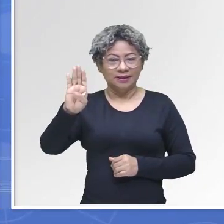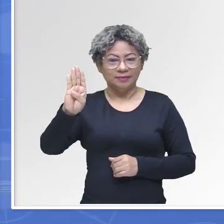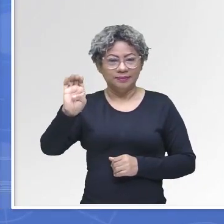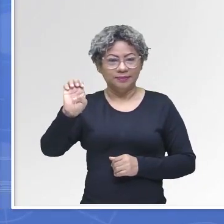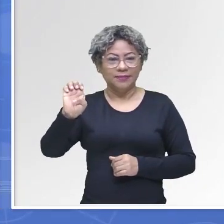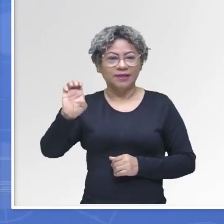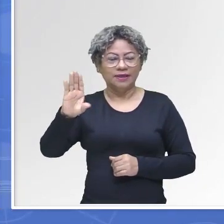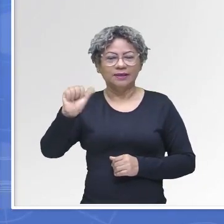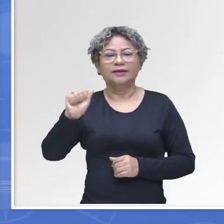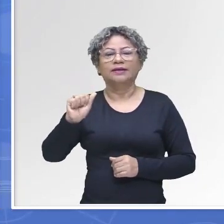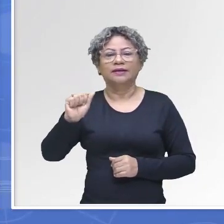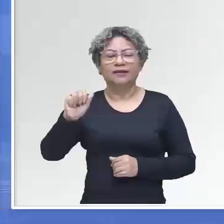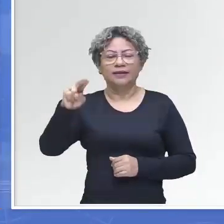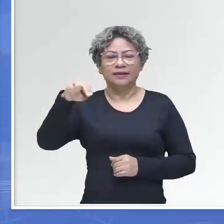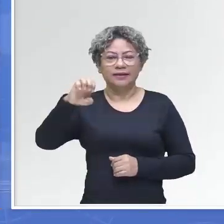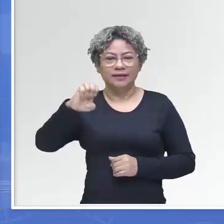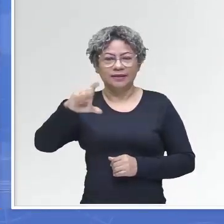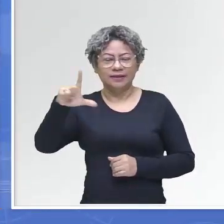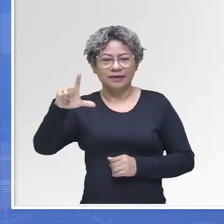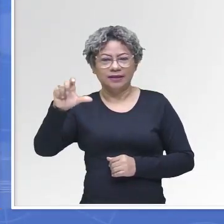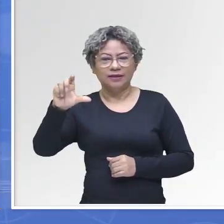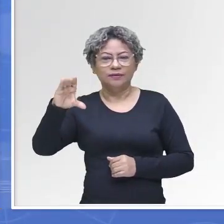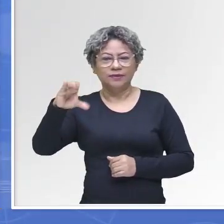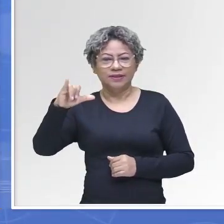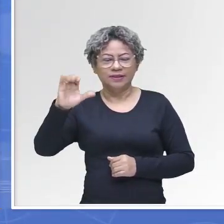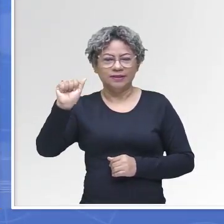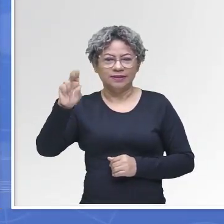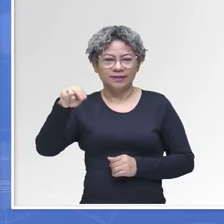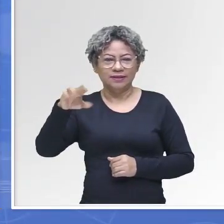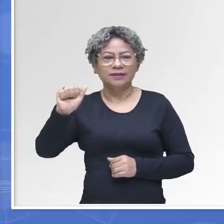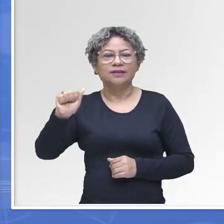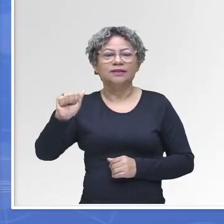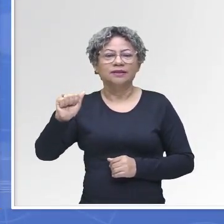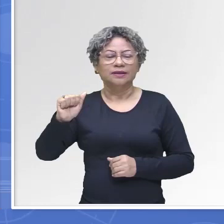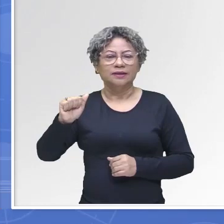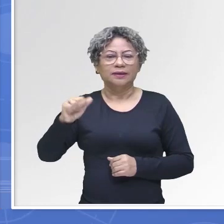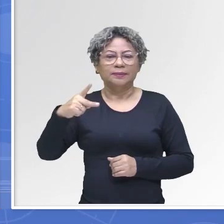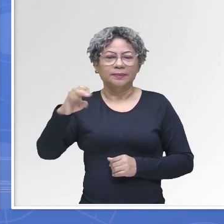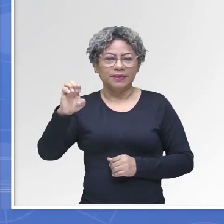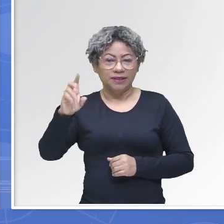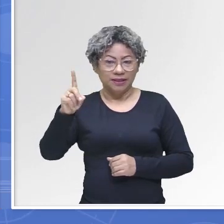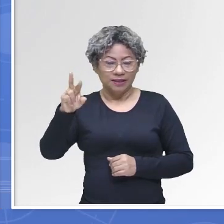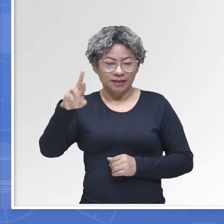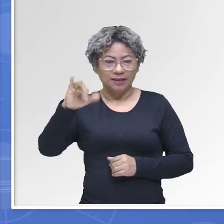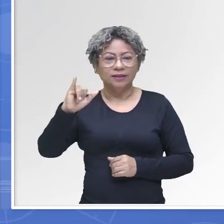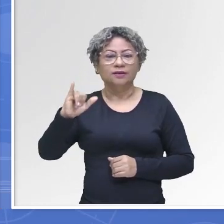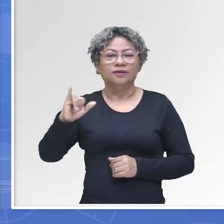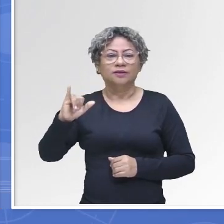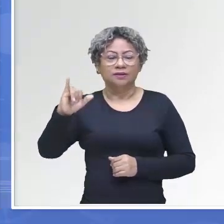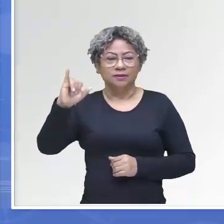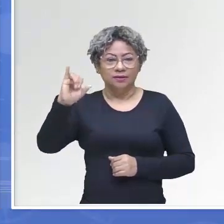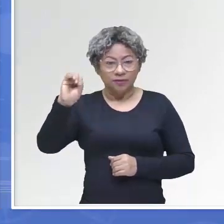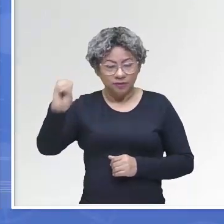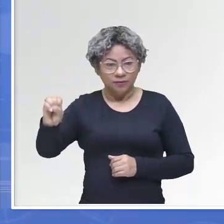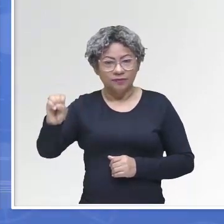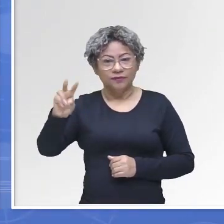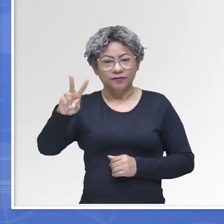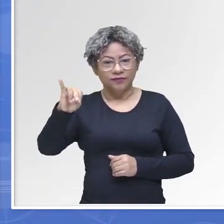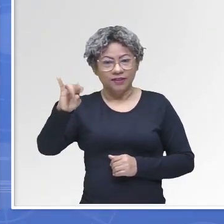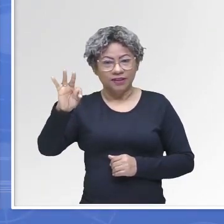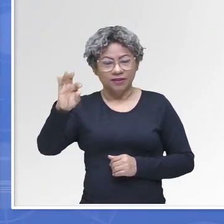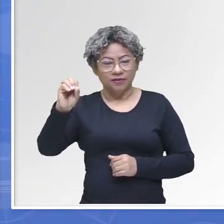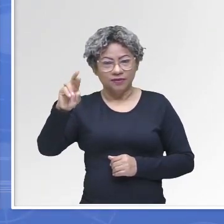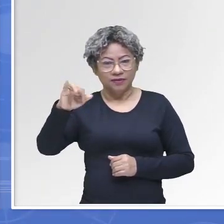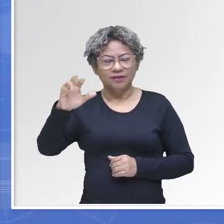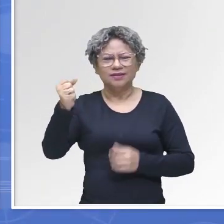Neuci, Neuciane, Pedro, Vitória, Josiane, Micaele, Adriana,